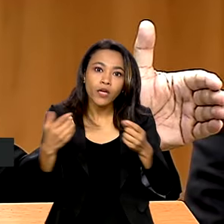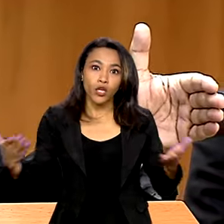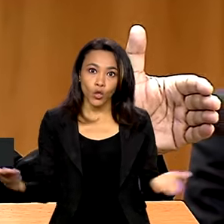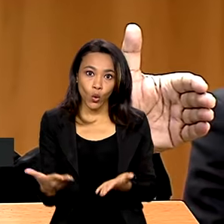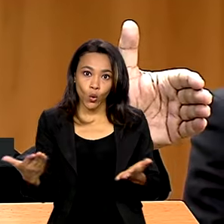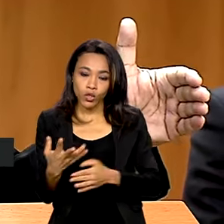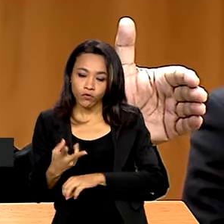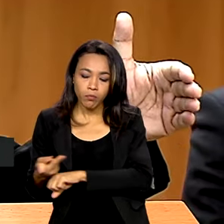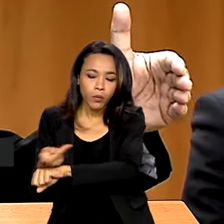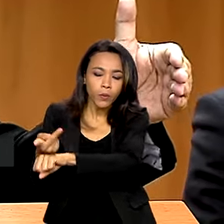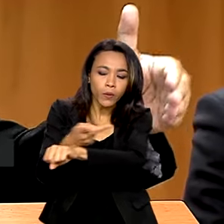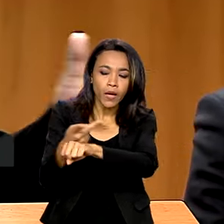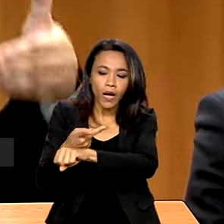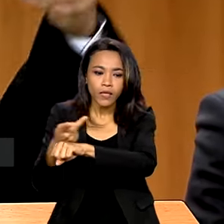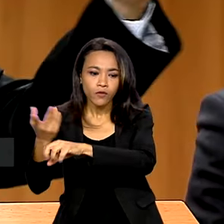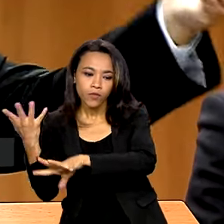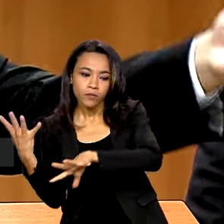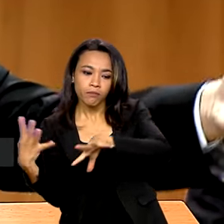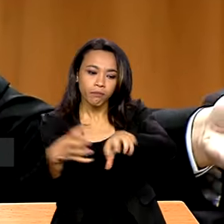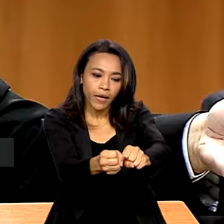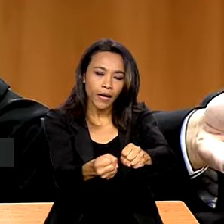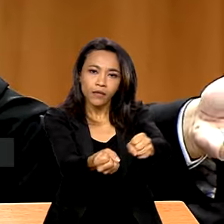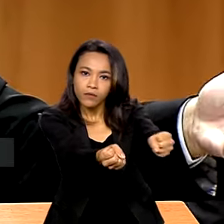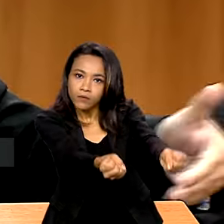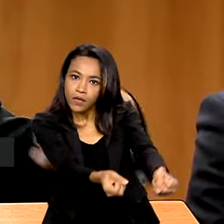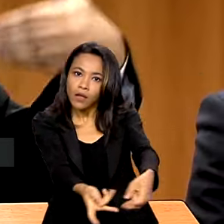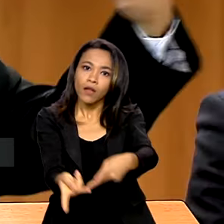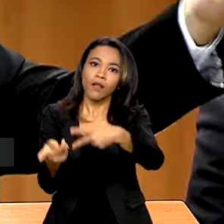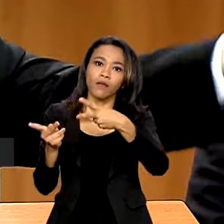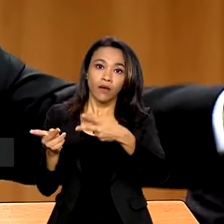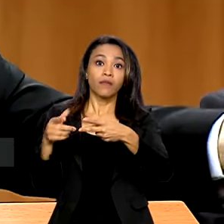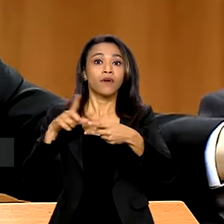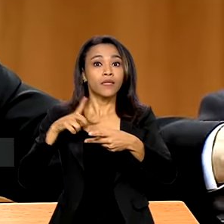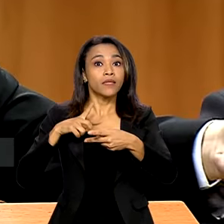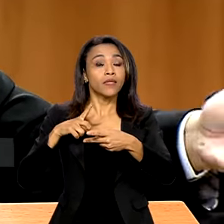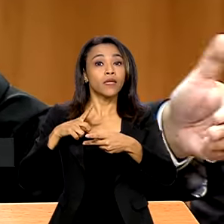hoje realizadas vão conduzir a